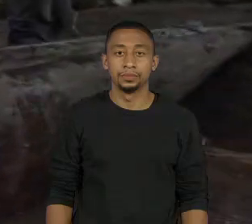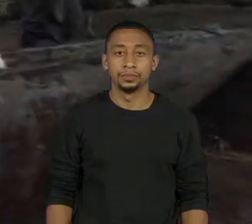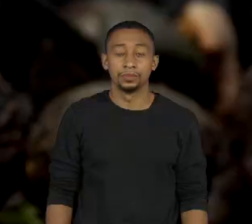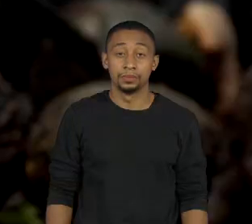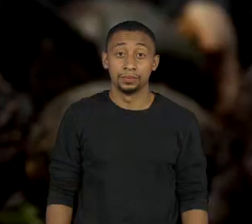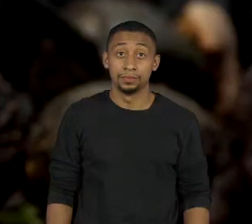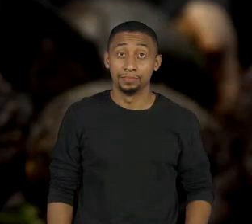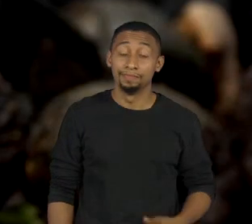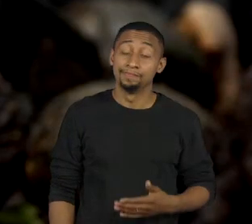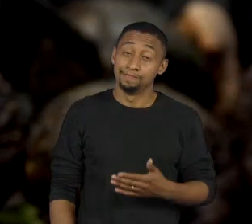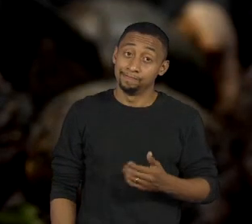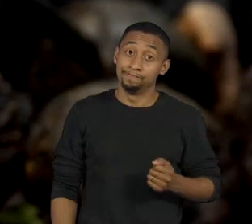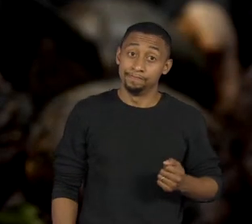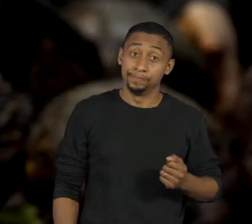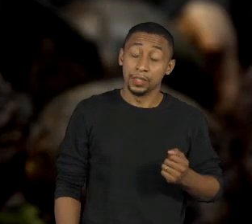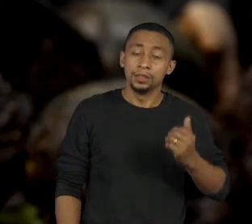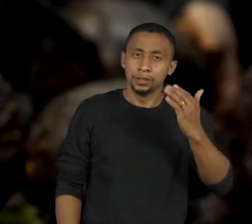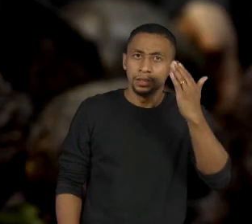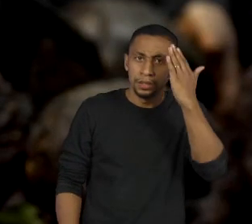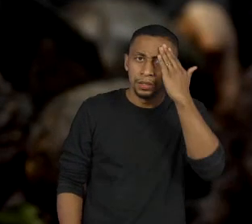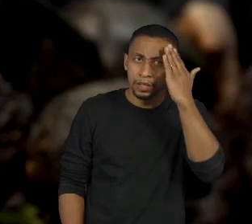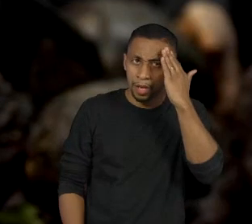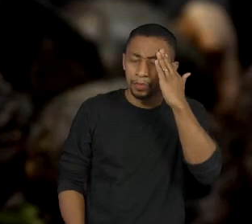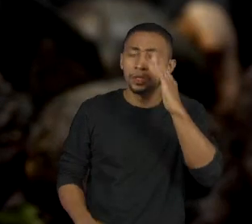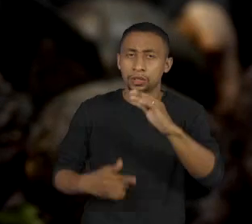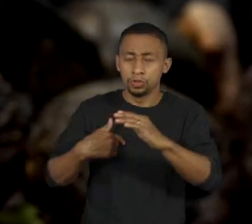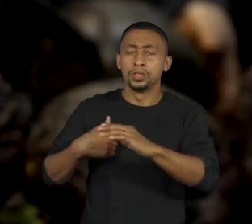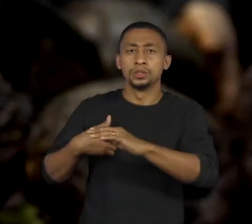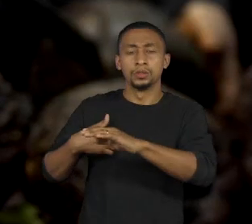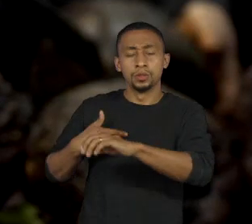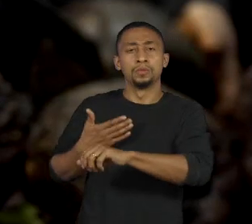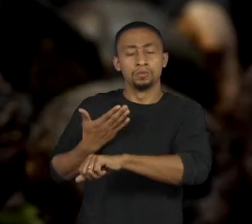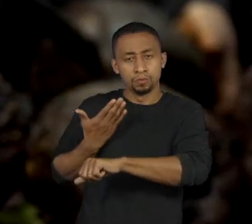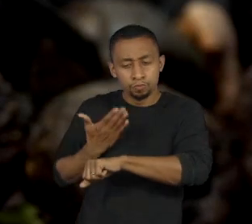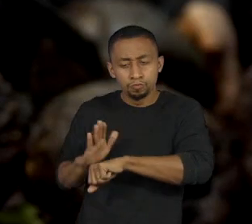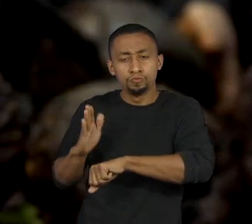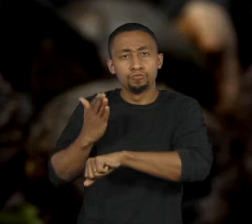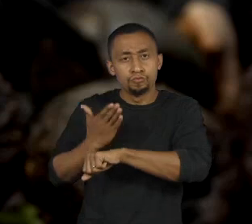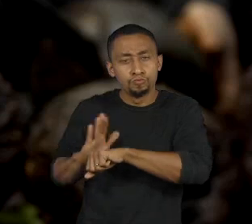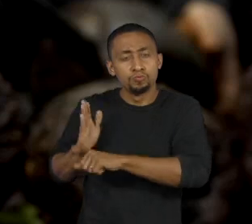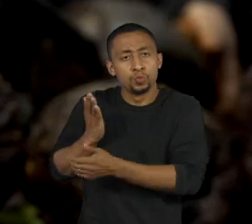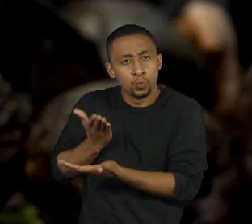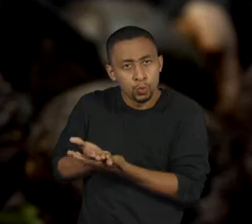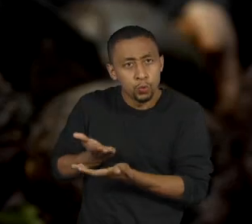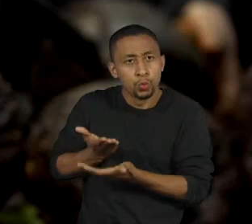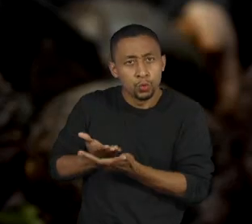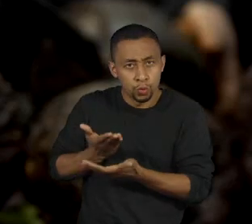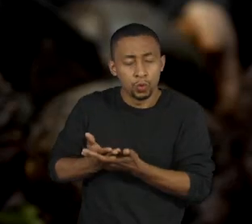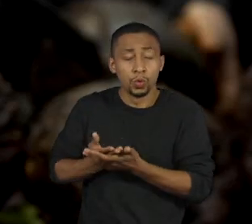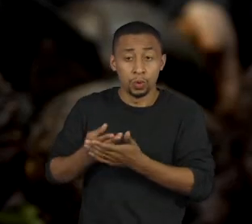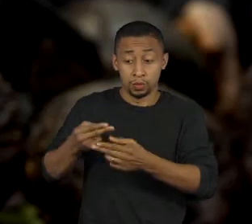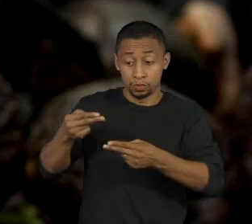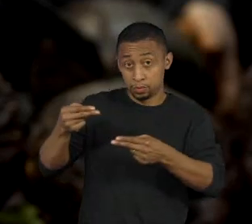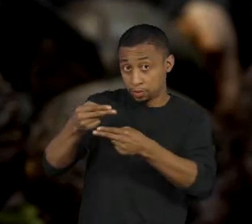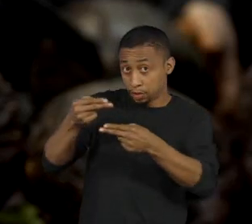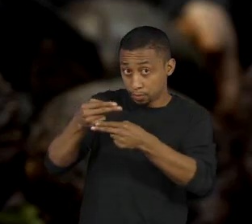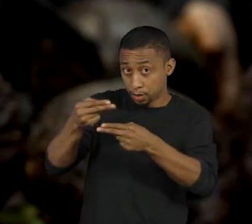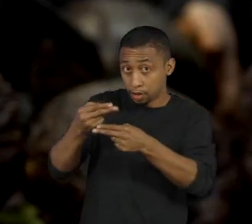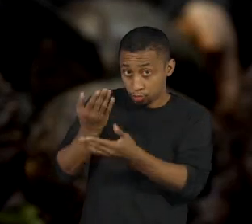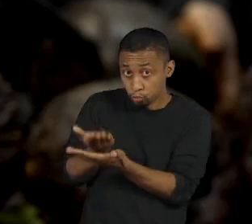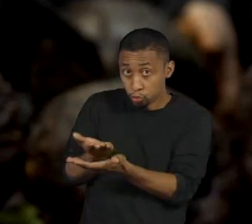E nós sabemos que a gente fez capacitação através do Sebrae, então todos os